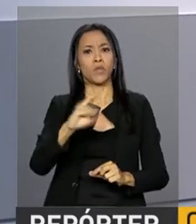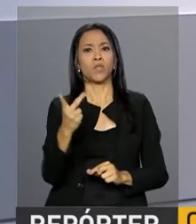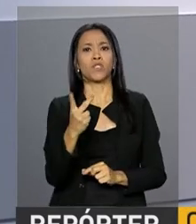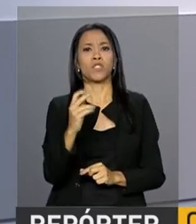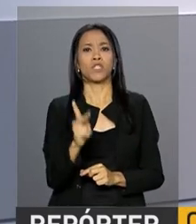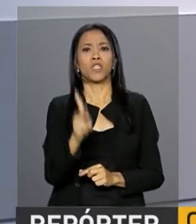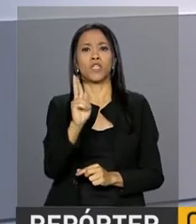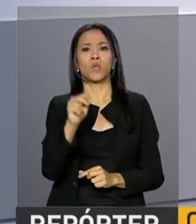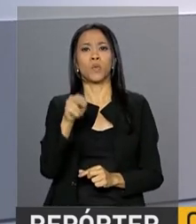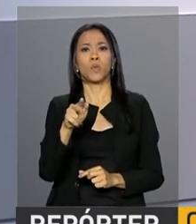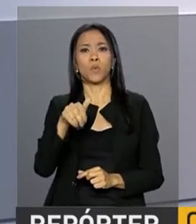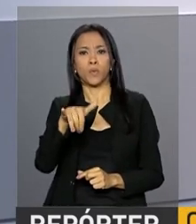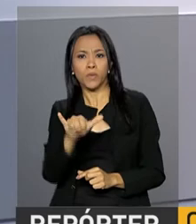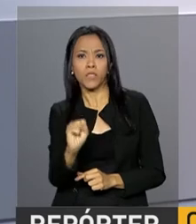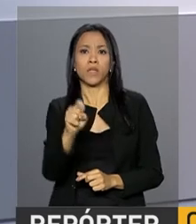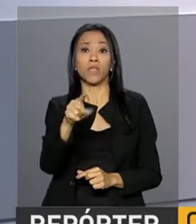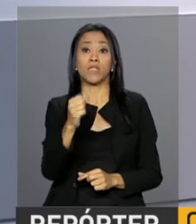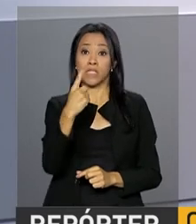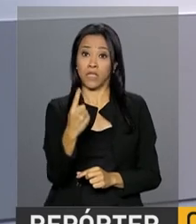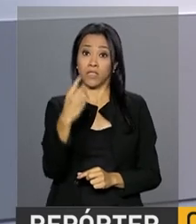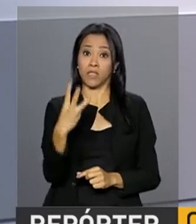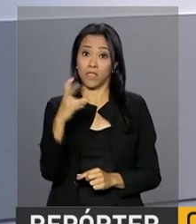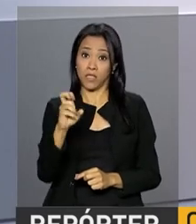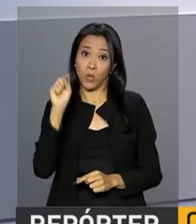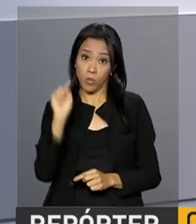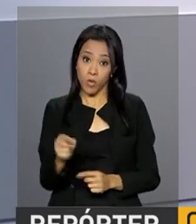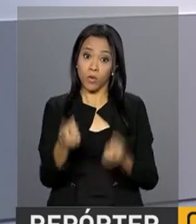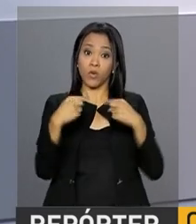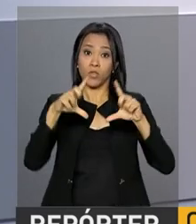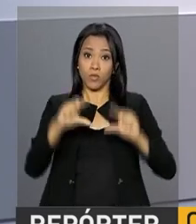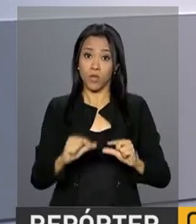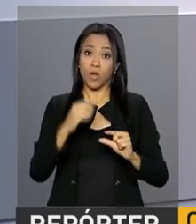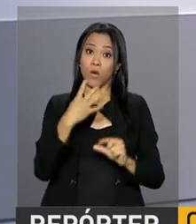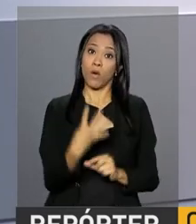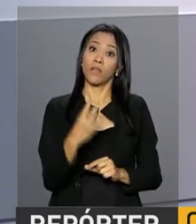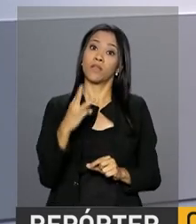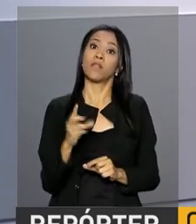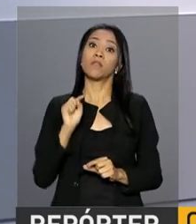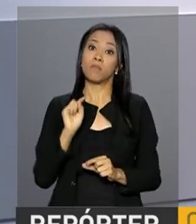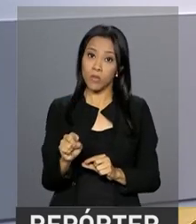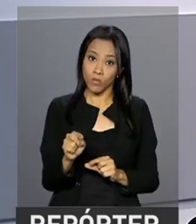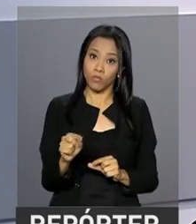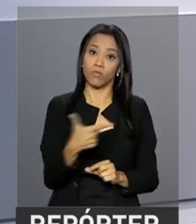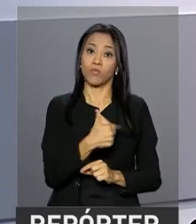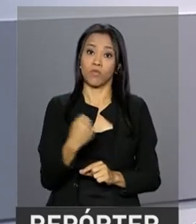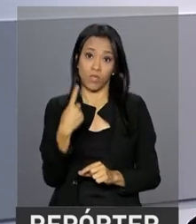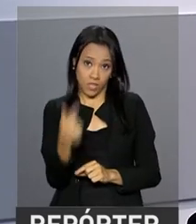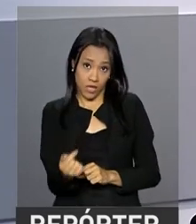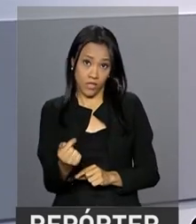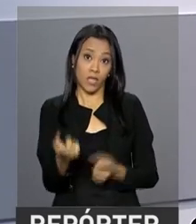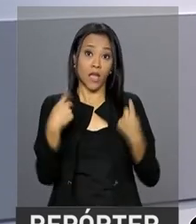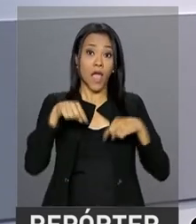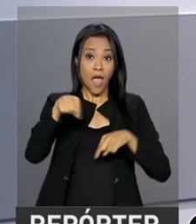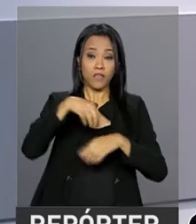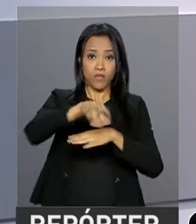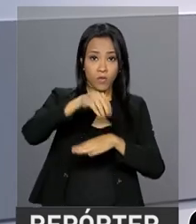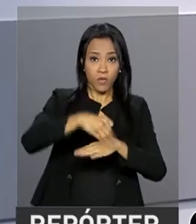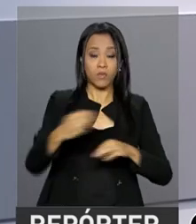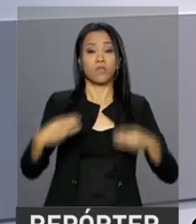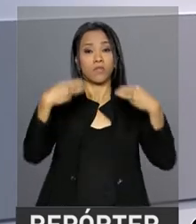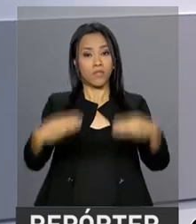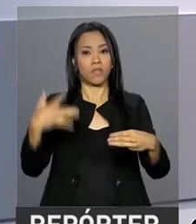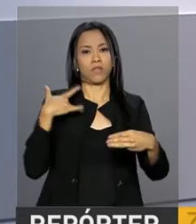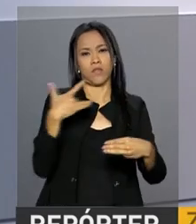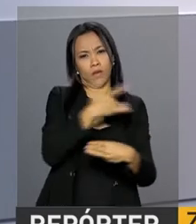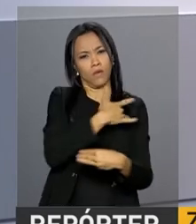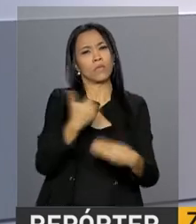de 135 mil no ano passado para 43 mil no início de 2017. Os dados do Ministério da Saúde apontam